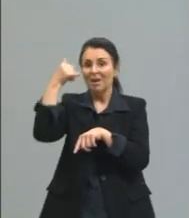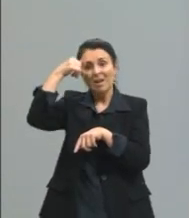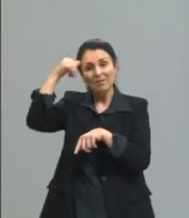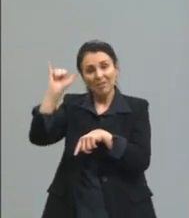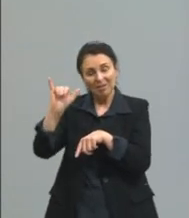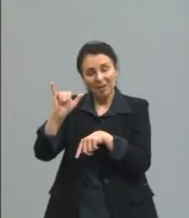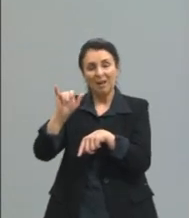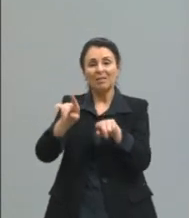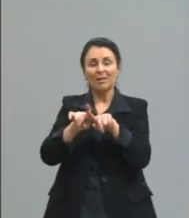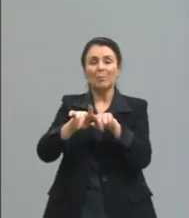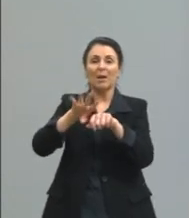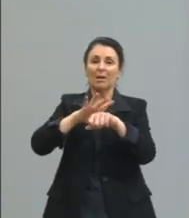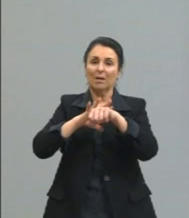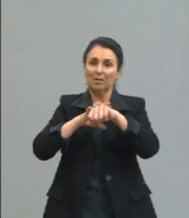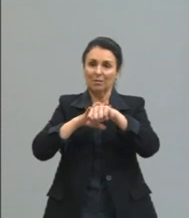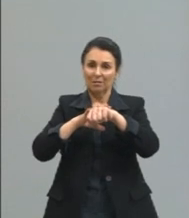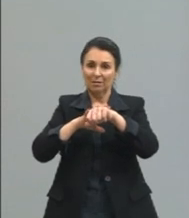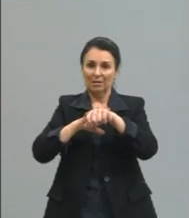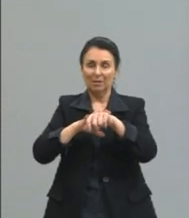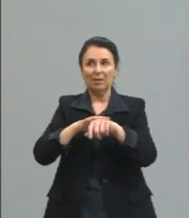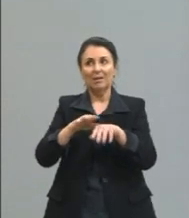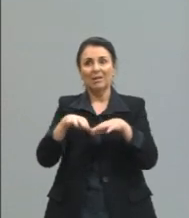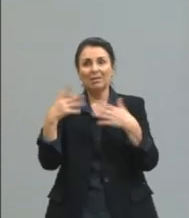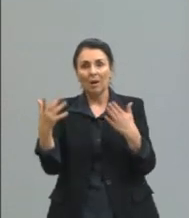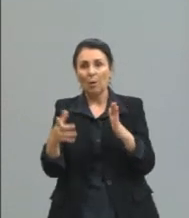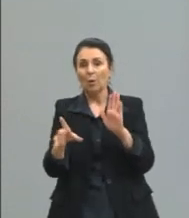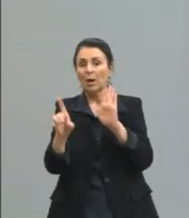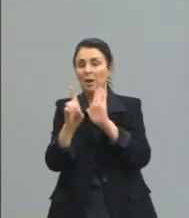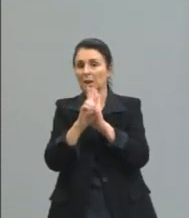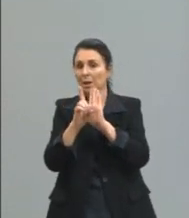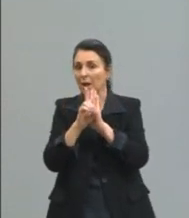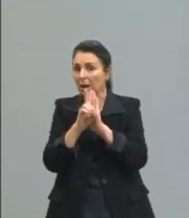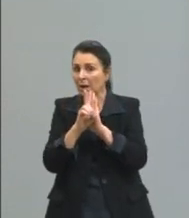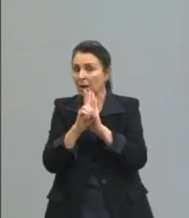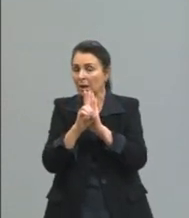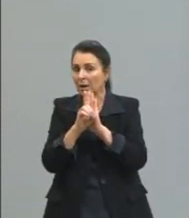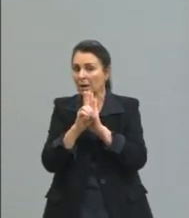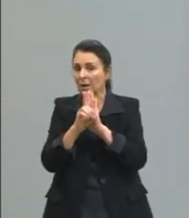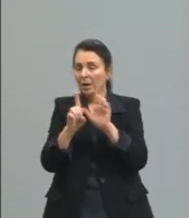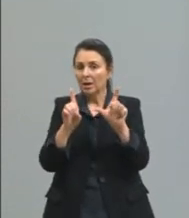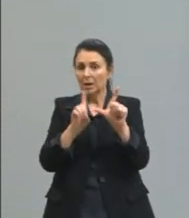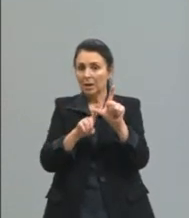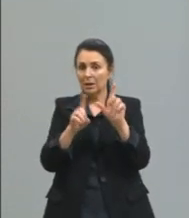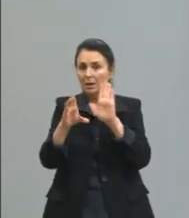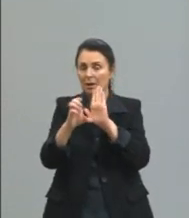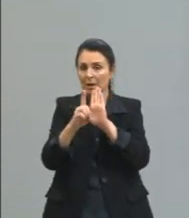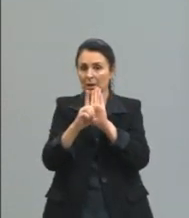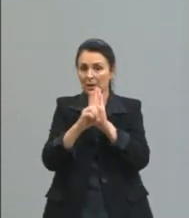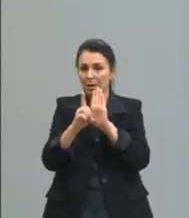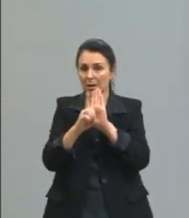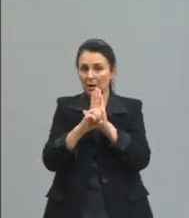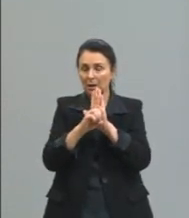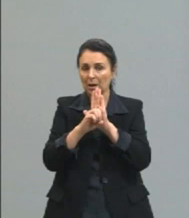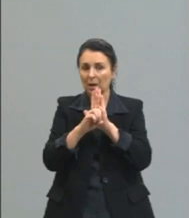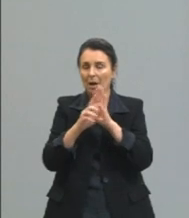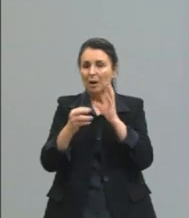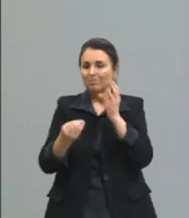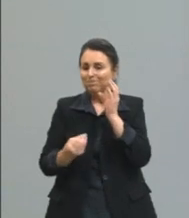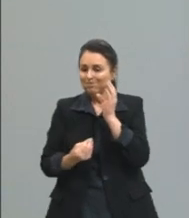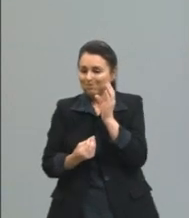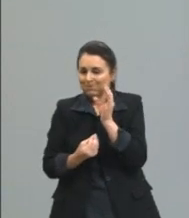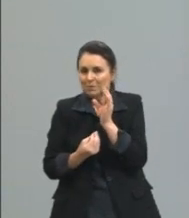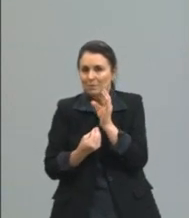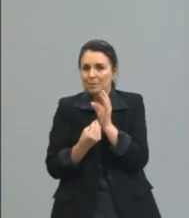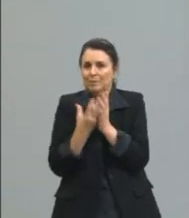Então, também não é essa a questão. Vamos para a última alternativa, a E, ação de insurgência